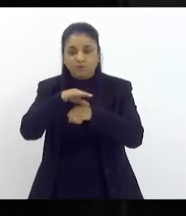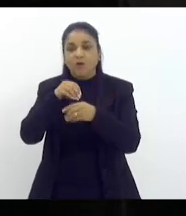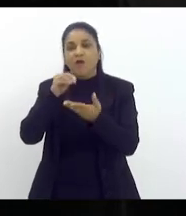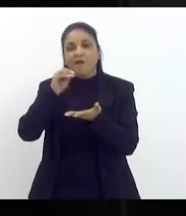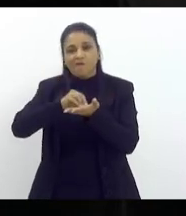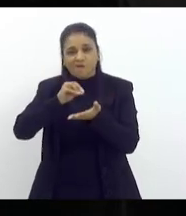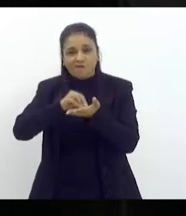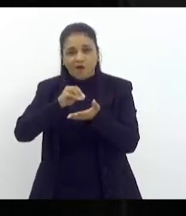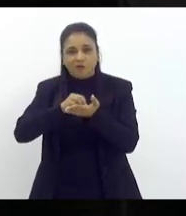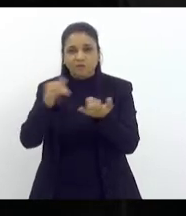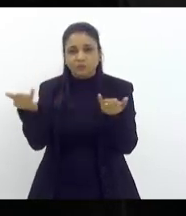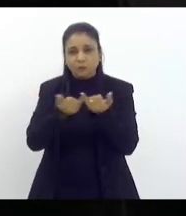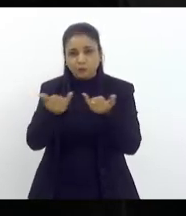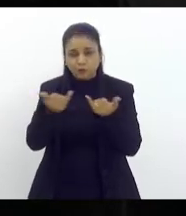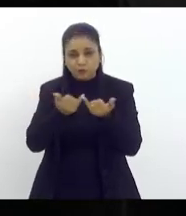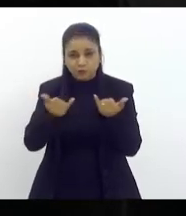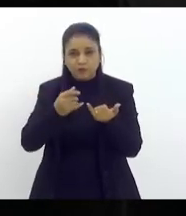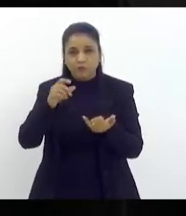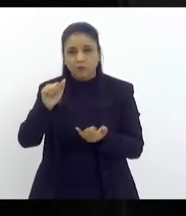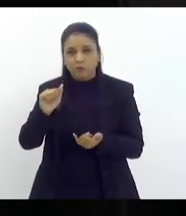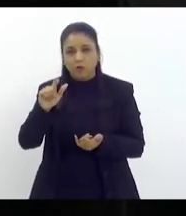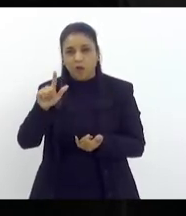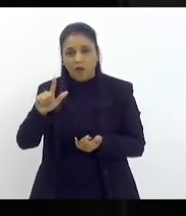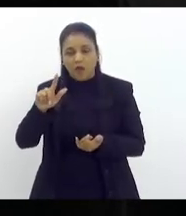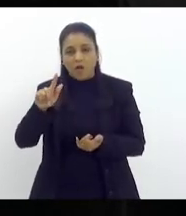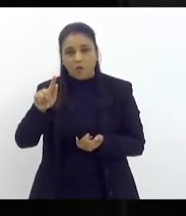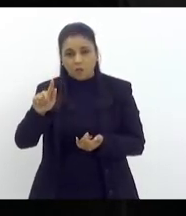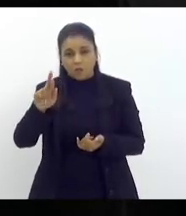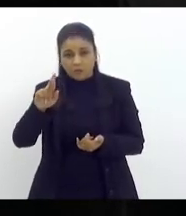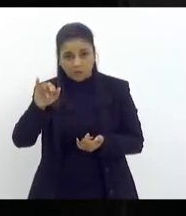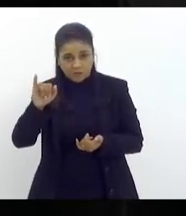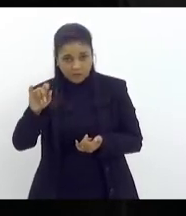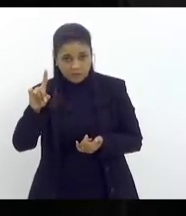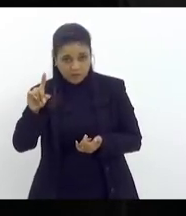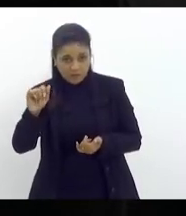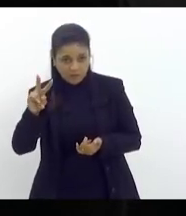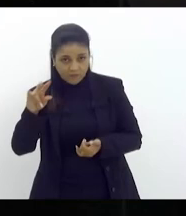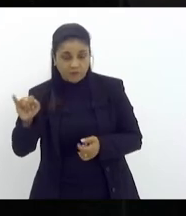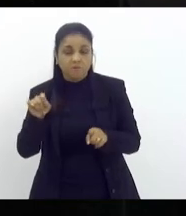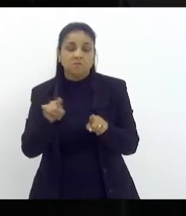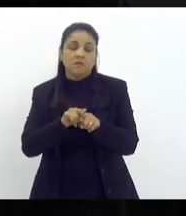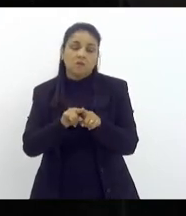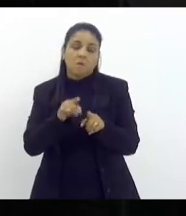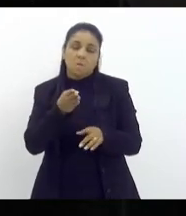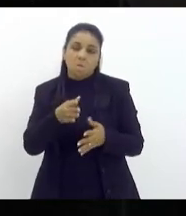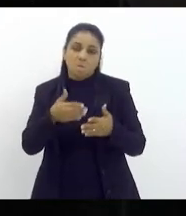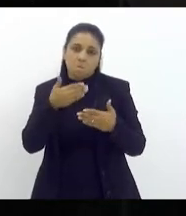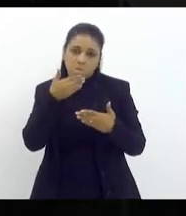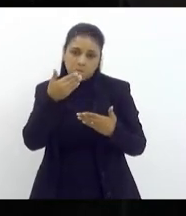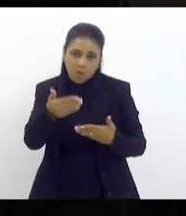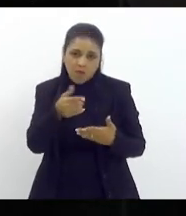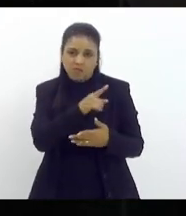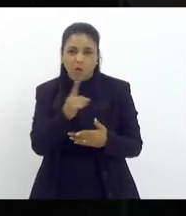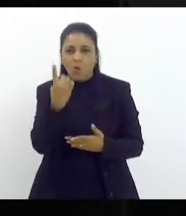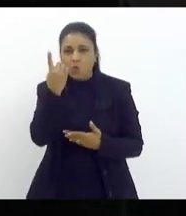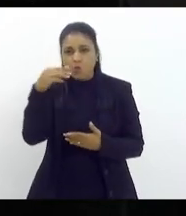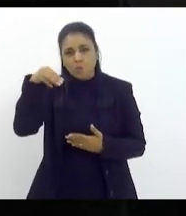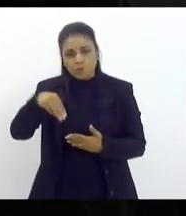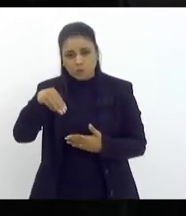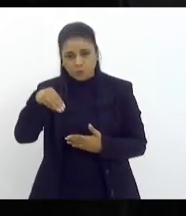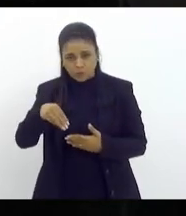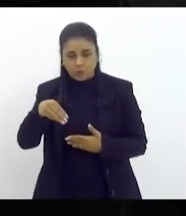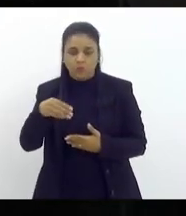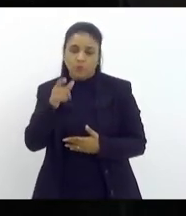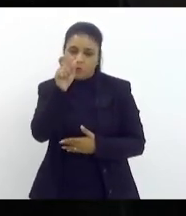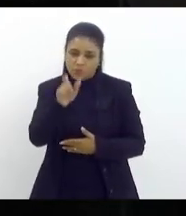que a notícia do corpo dele que foi encontrado eu peço aqui Presidente um minuto de silêncio em homenagem ao Al Green Davi